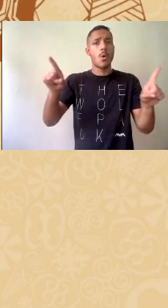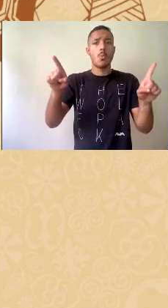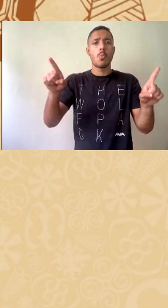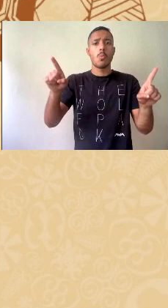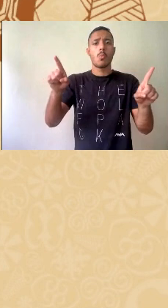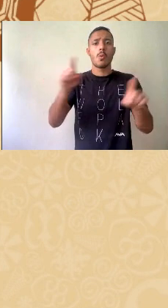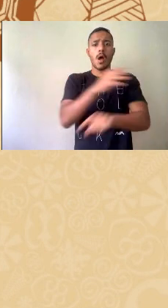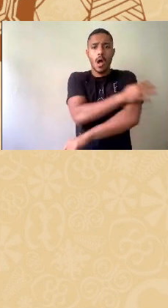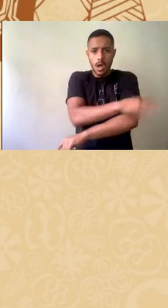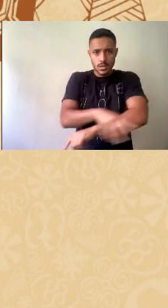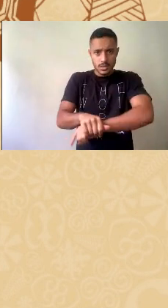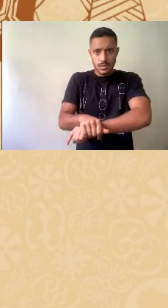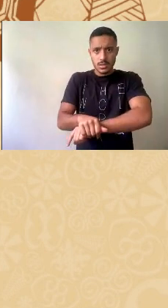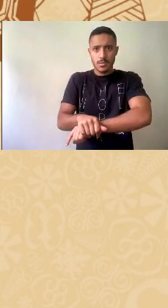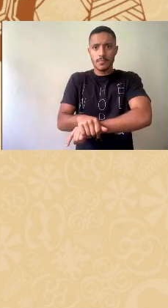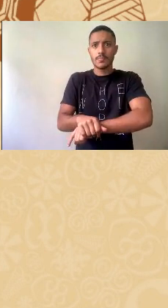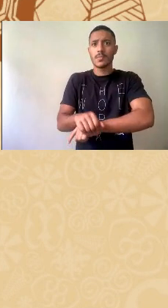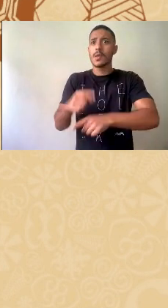nosso lugar